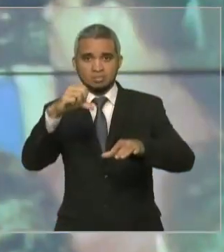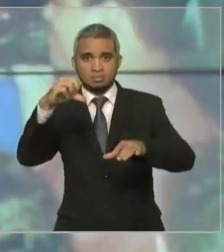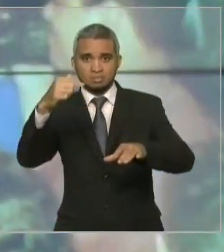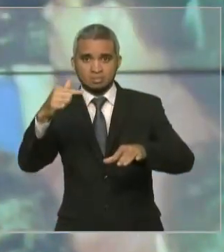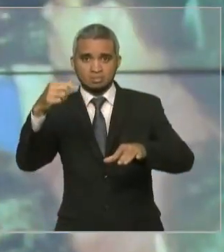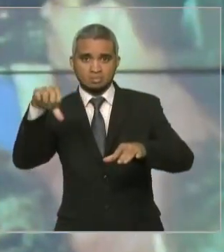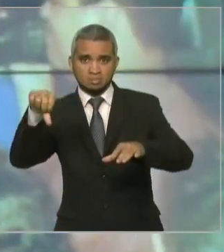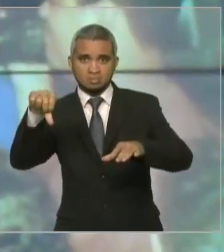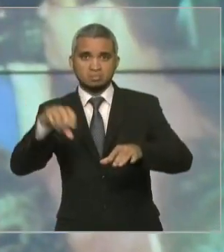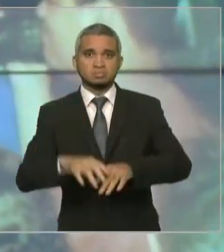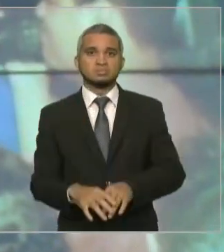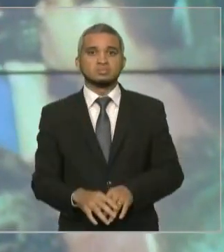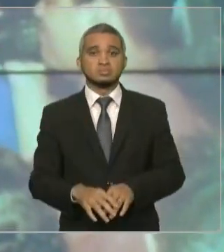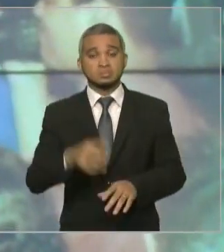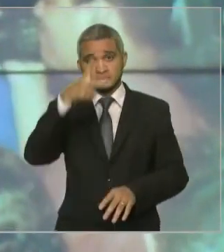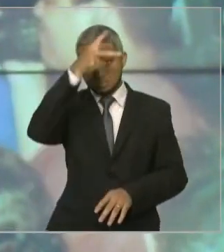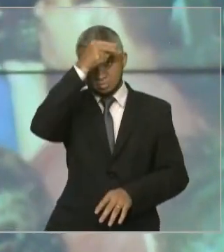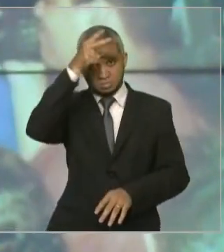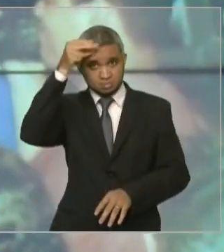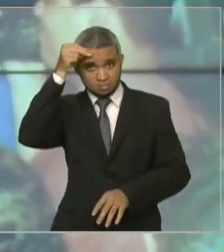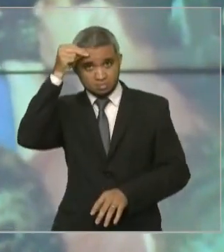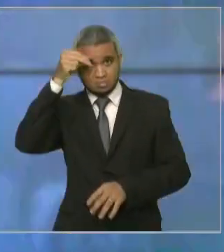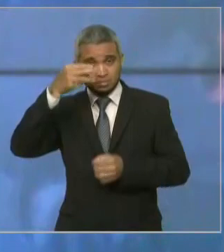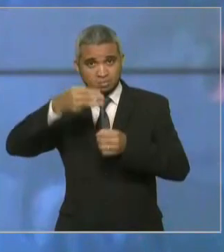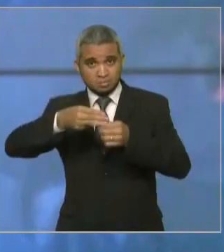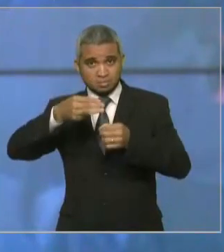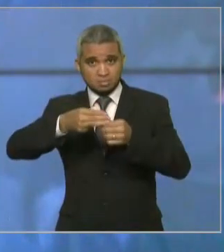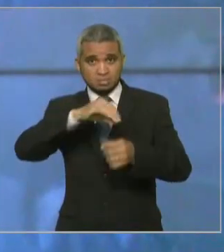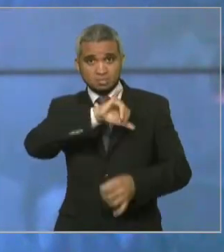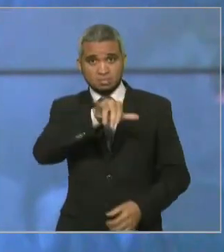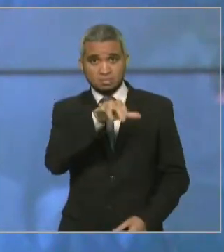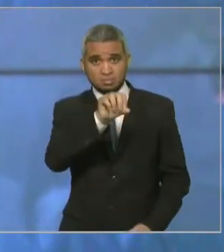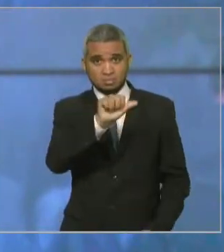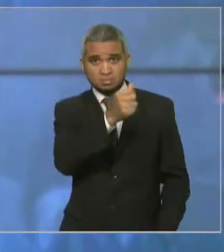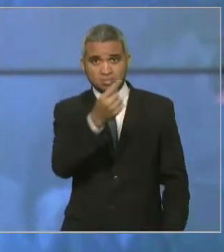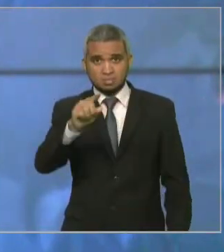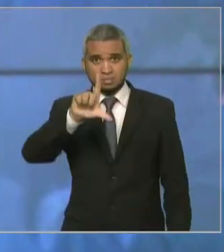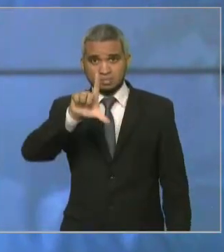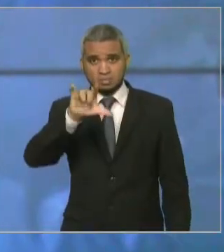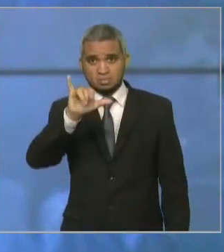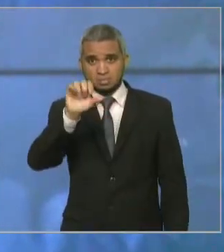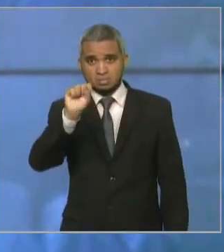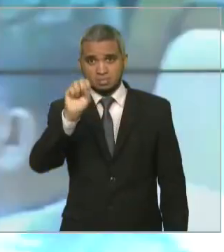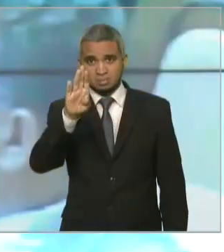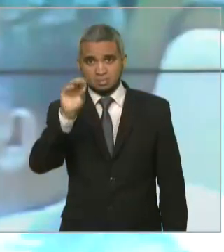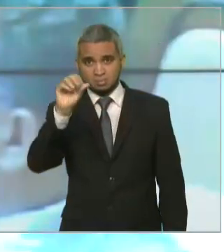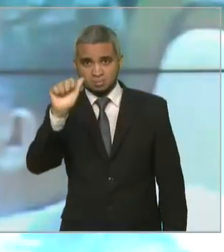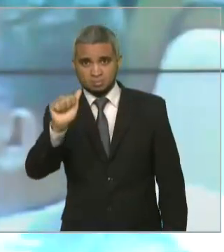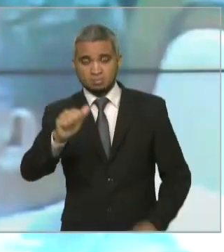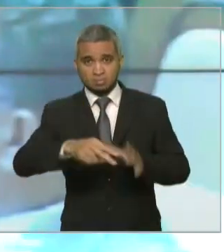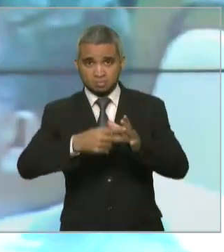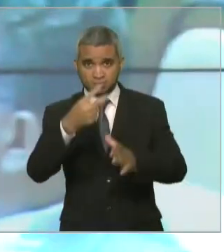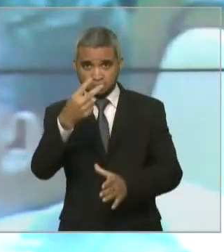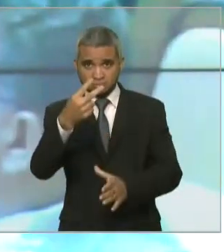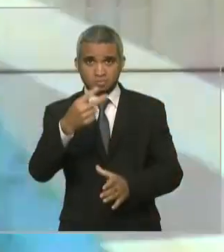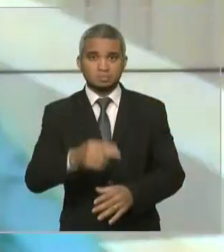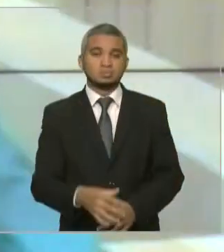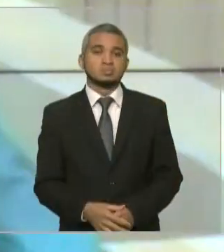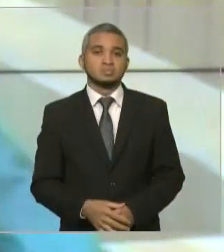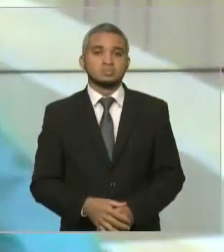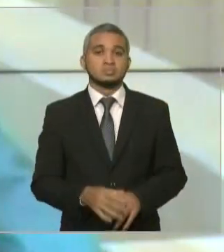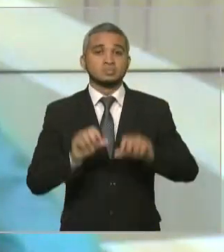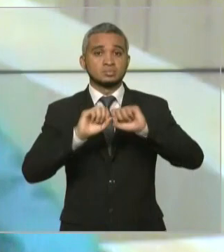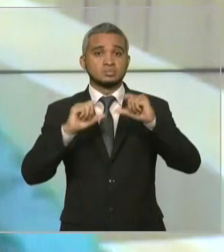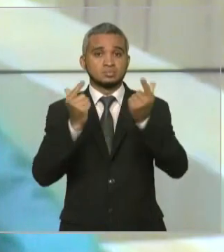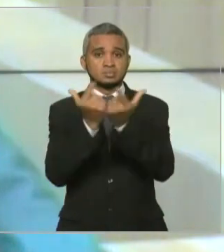1979. Foi prefeito do município de João Lisboa por 2 mandatos. Quando a Assembleia